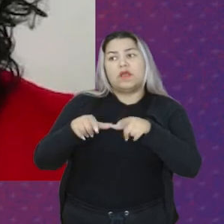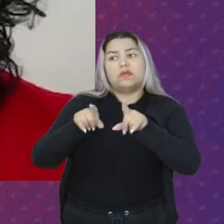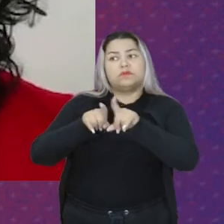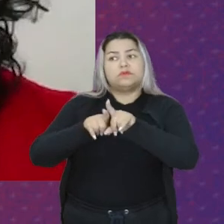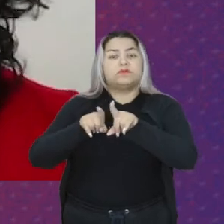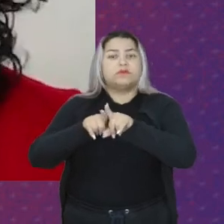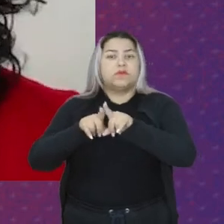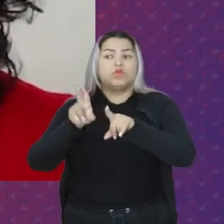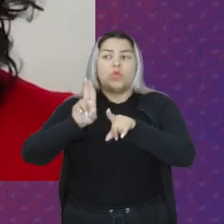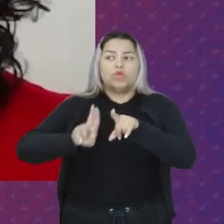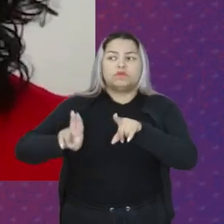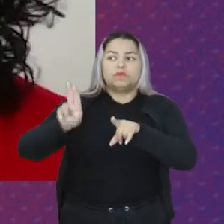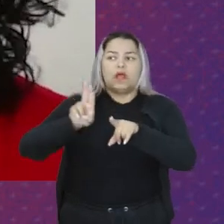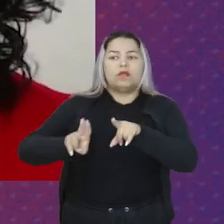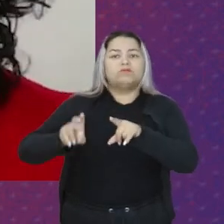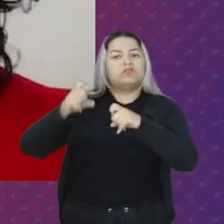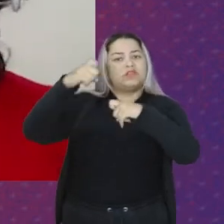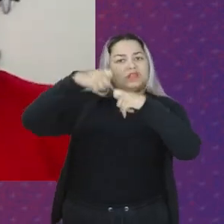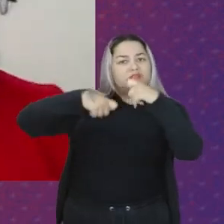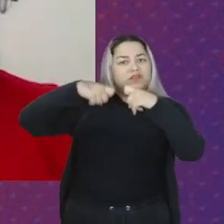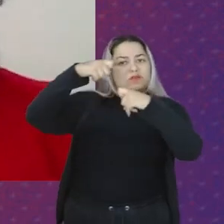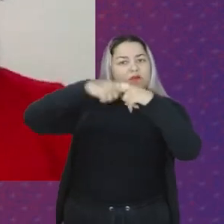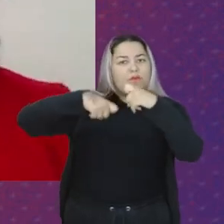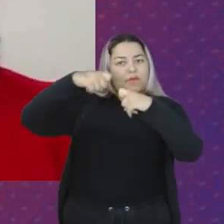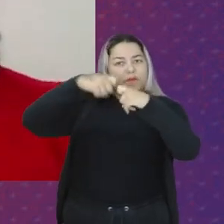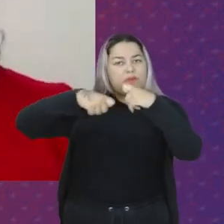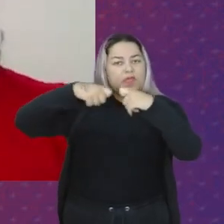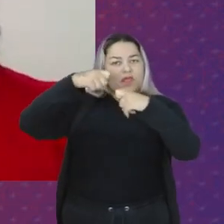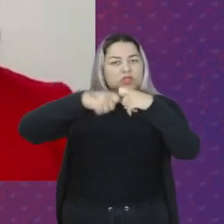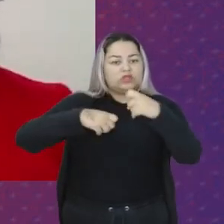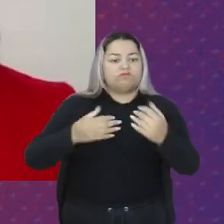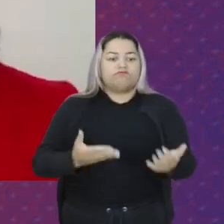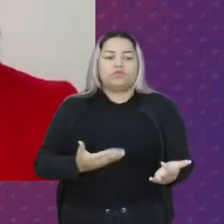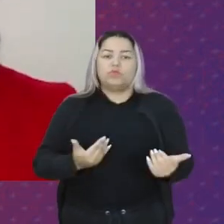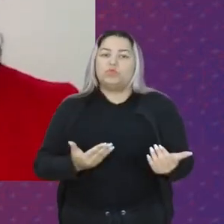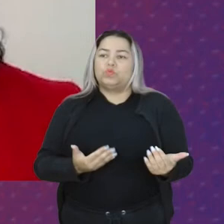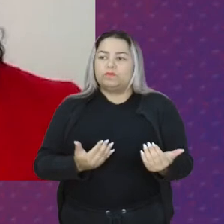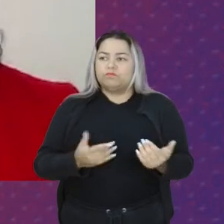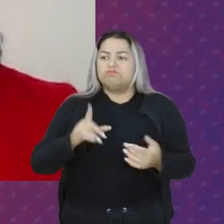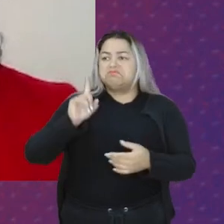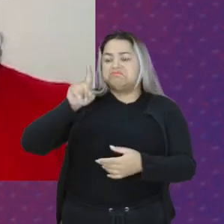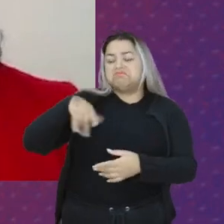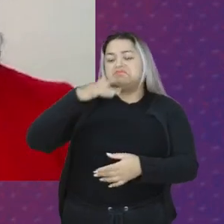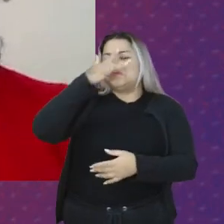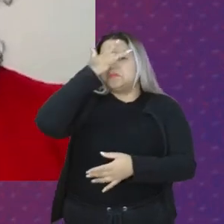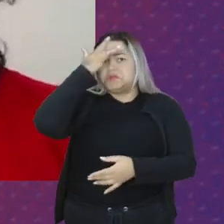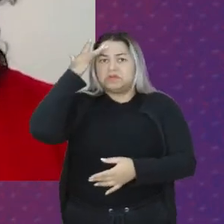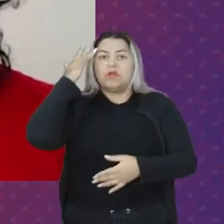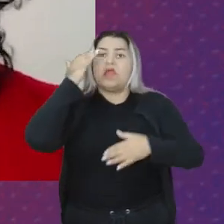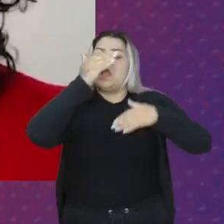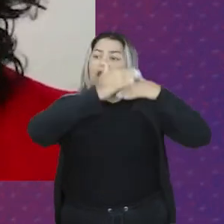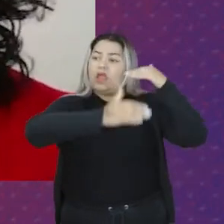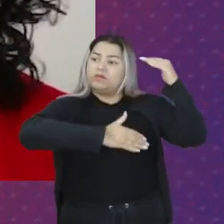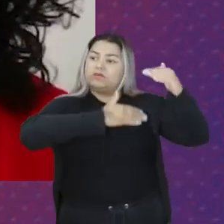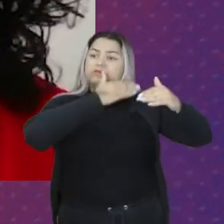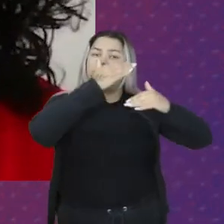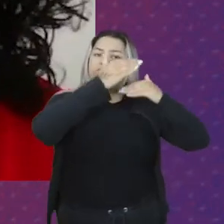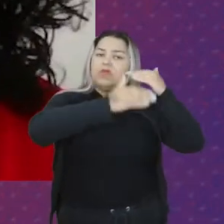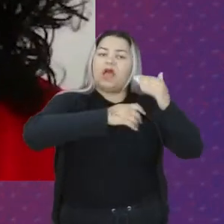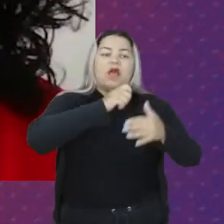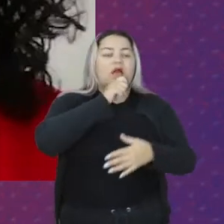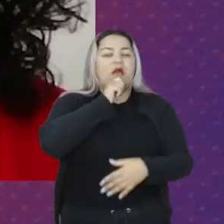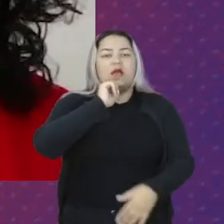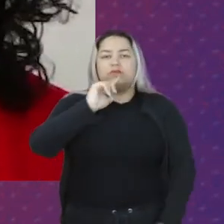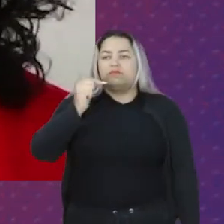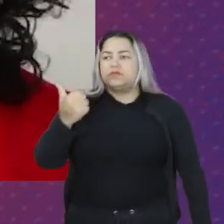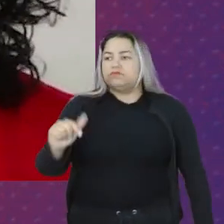explorado sexualmente, porque uma criança ou adolescente, por ser essa pessoa em desenvolvimento, ainda não tem